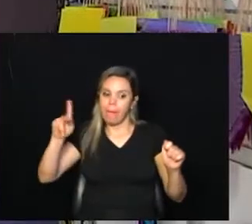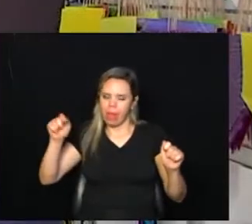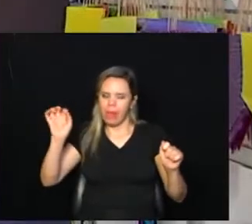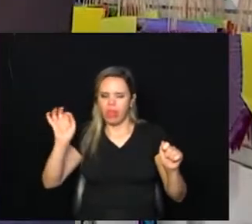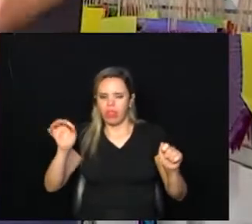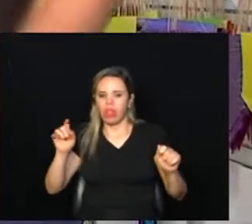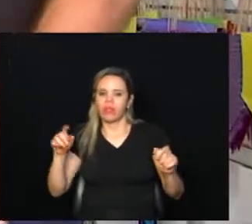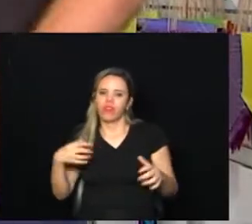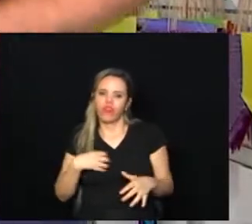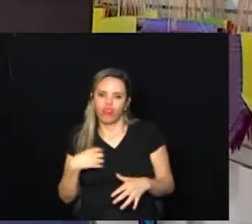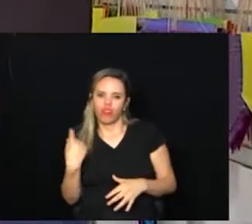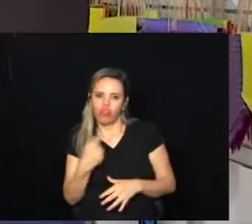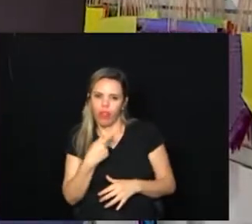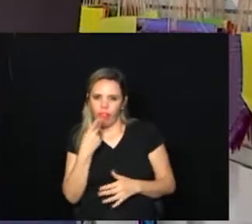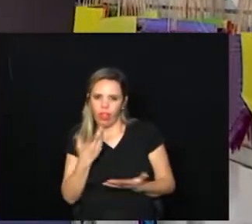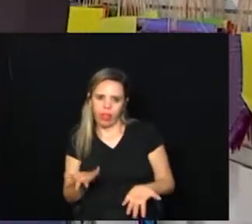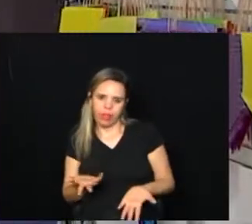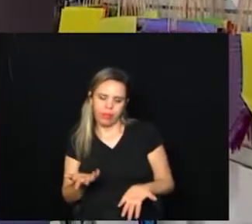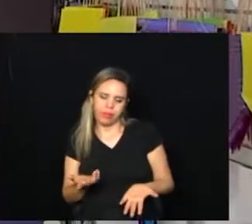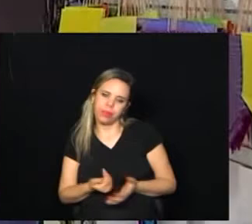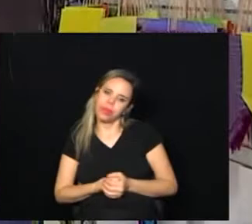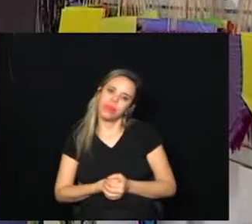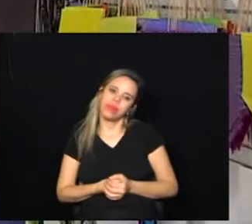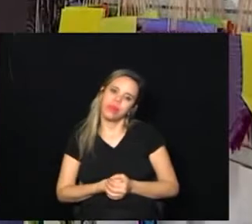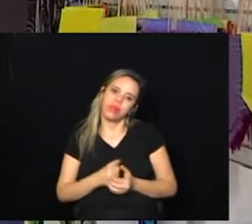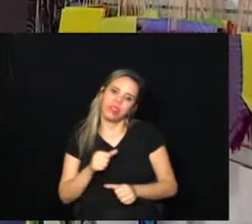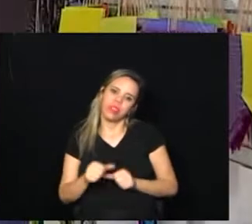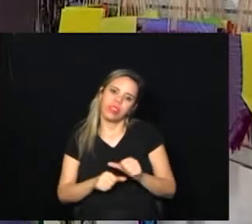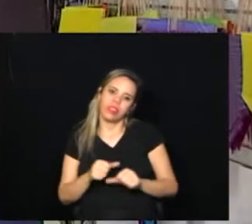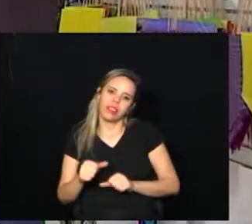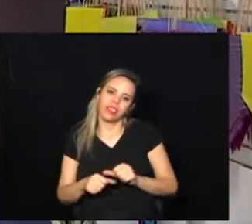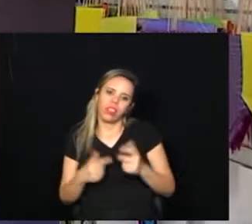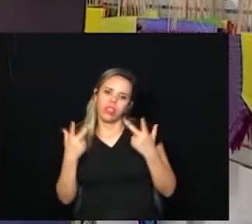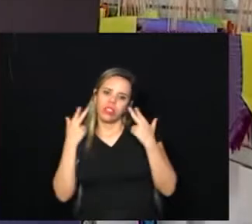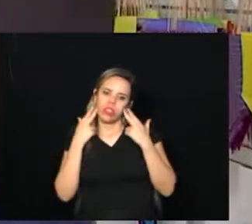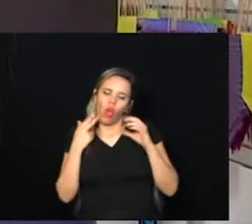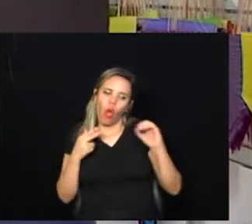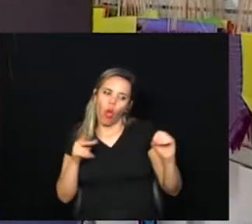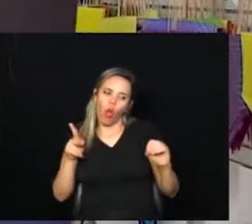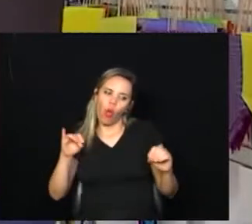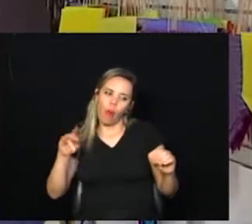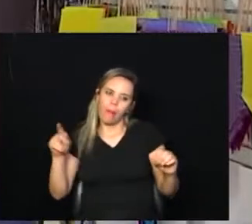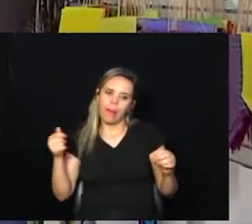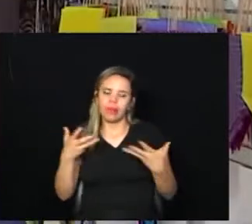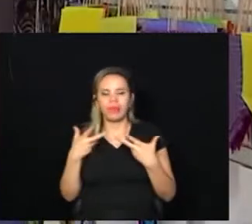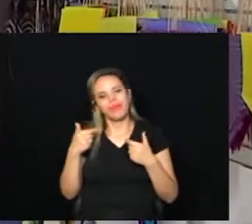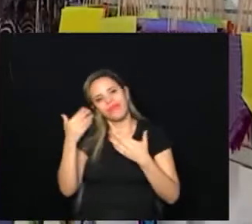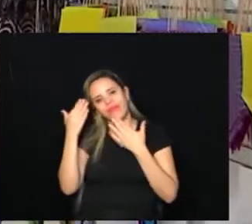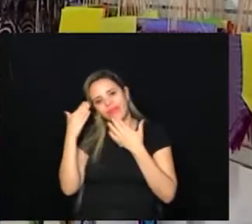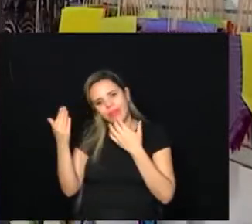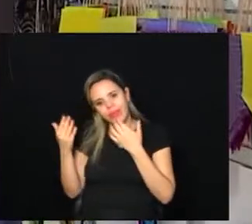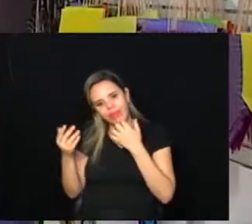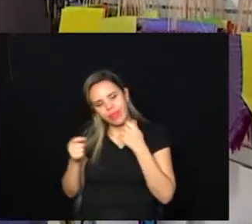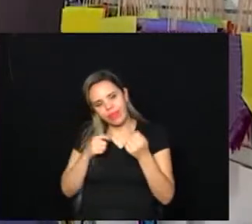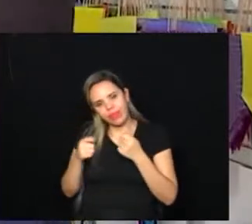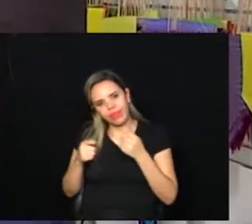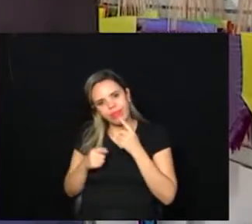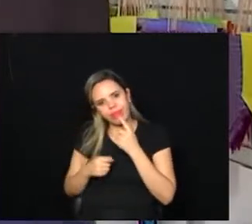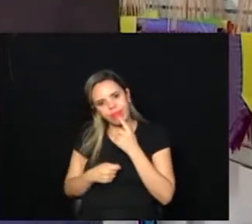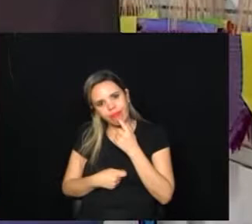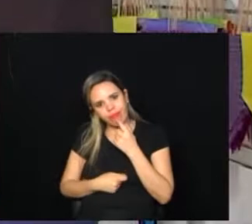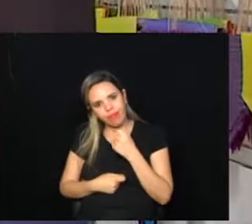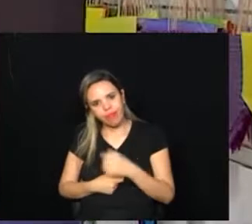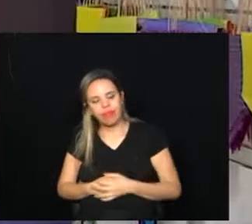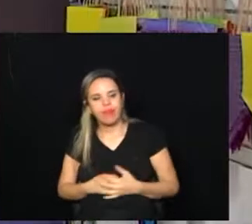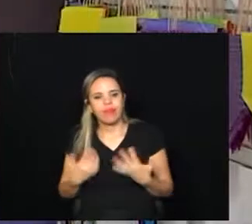mais pelo jeito que a gente fala mesmo, que acabou se tornando mais normal falar o pipa. Maravilha, obrigado pela entrevista, viu, Carlos? É